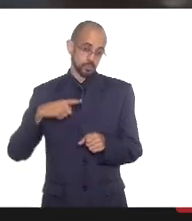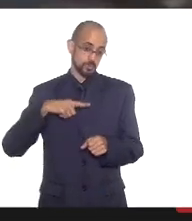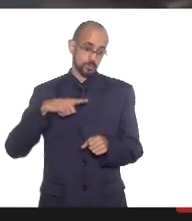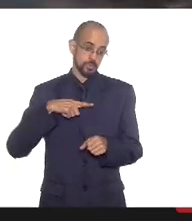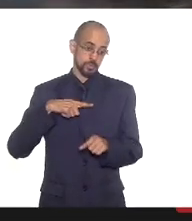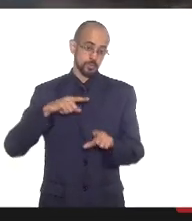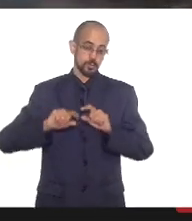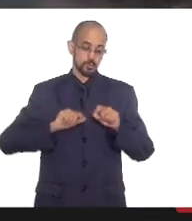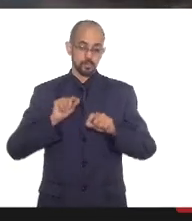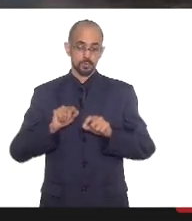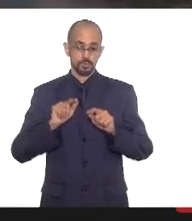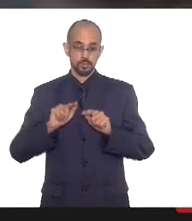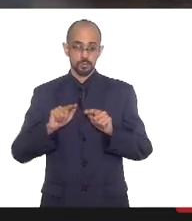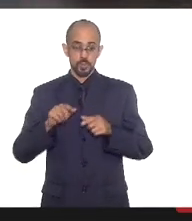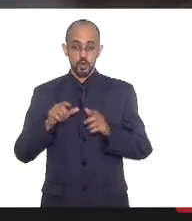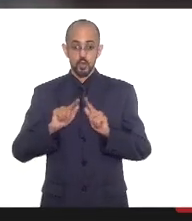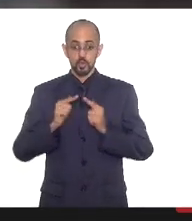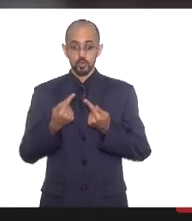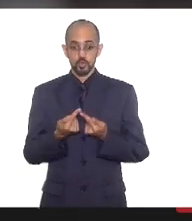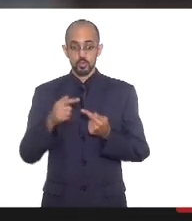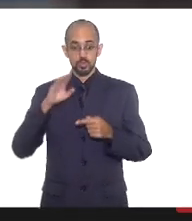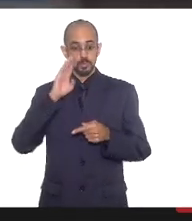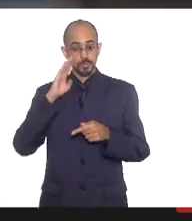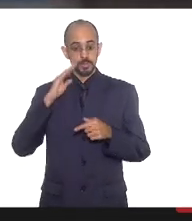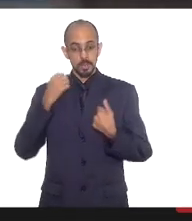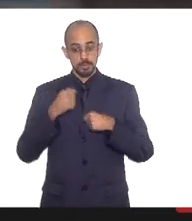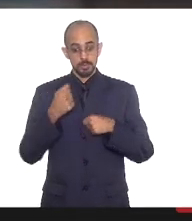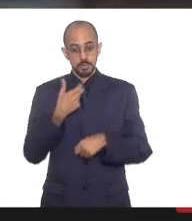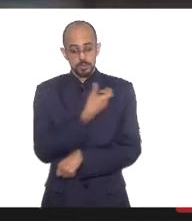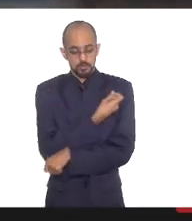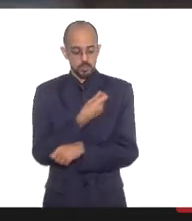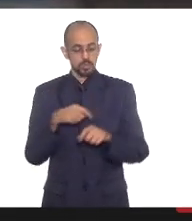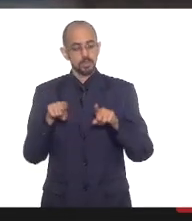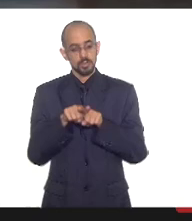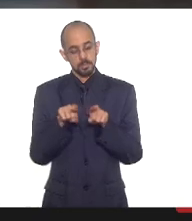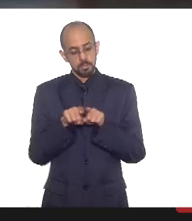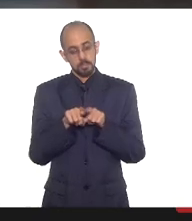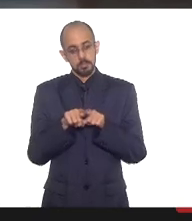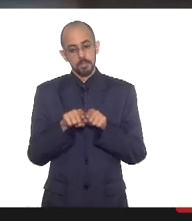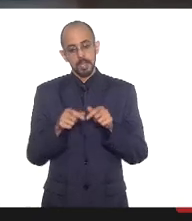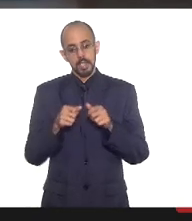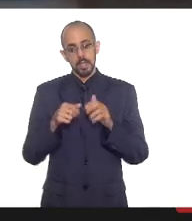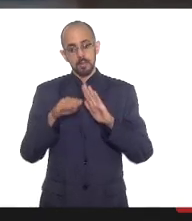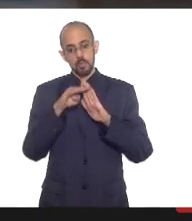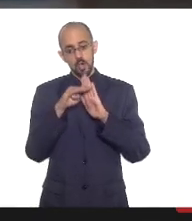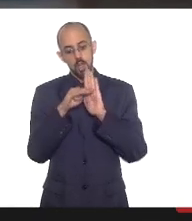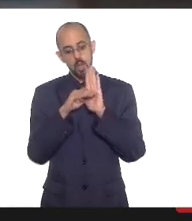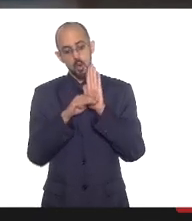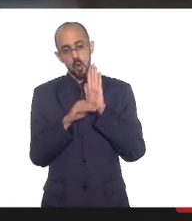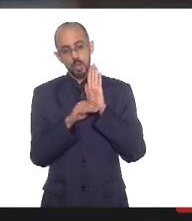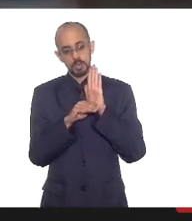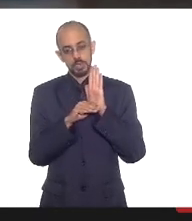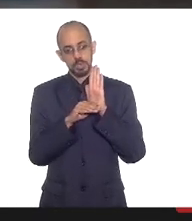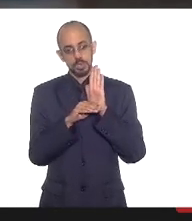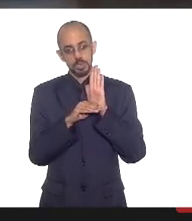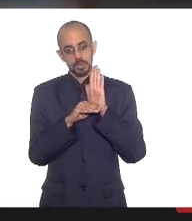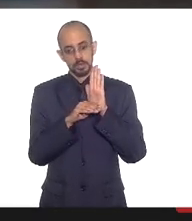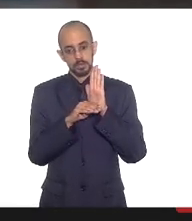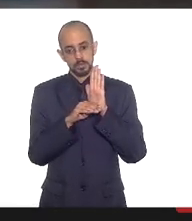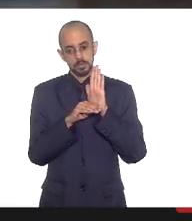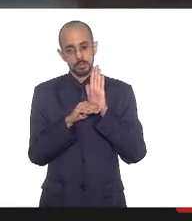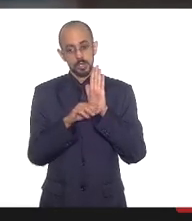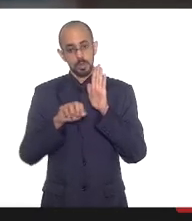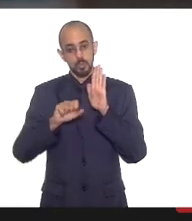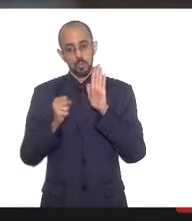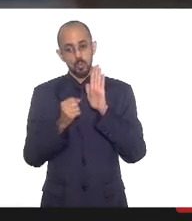os grupos prioritários que deve ser acionado em que ordem devem ser vacinados em que proporção de vacinas ele daria